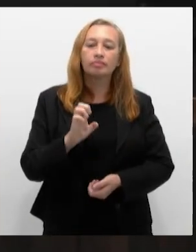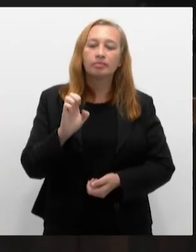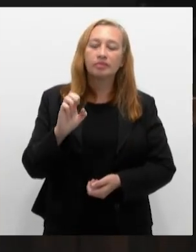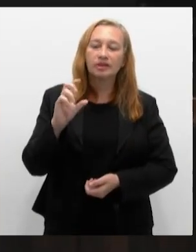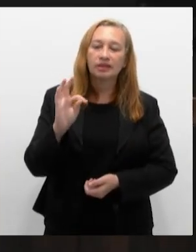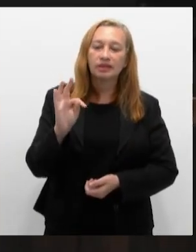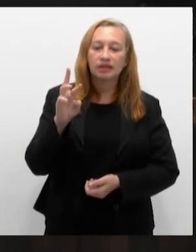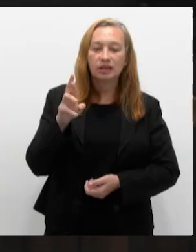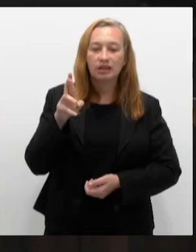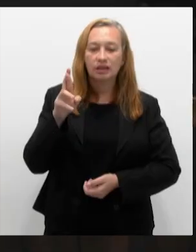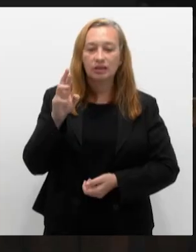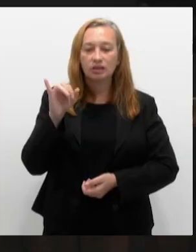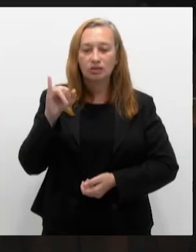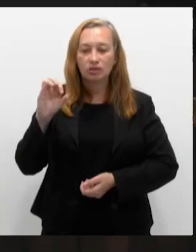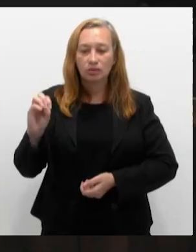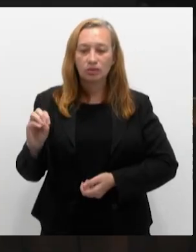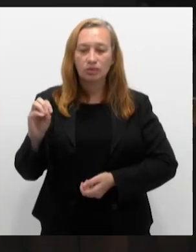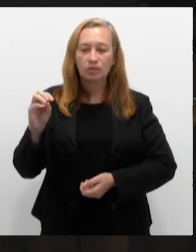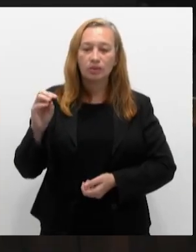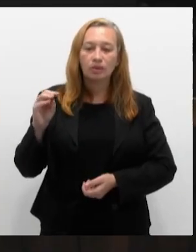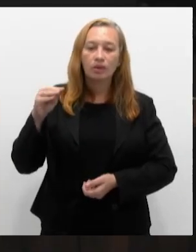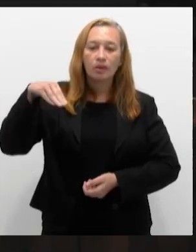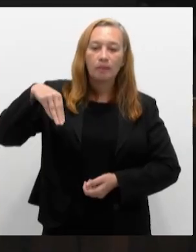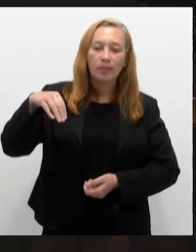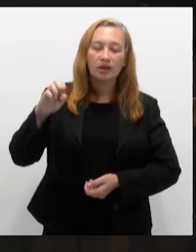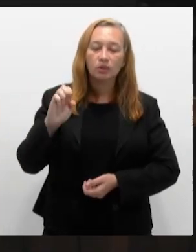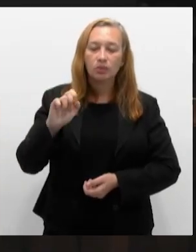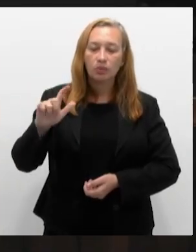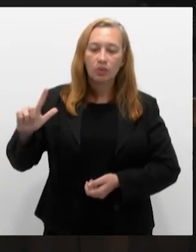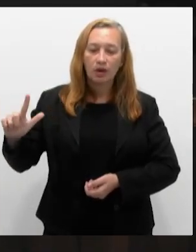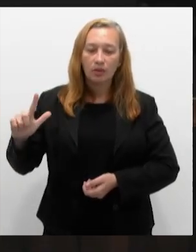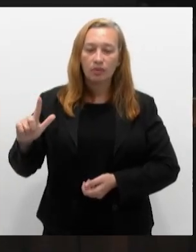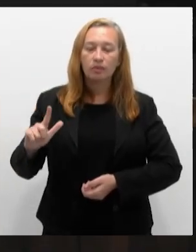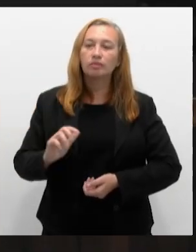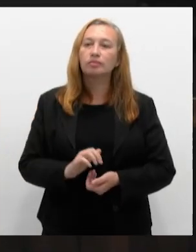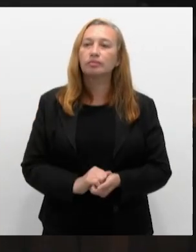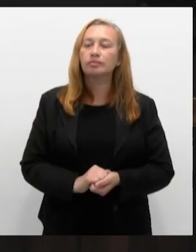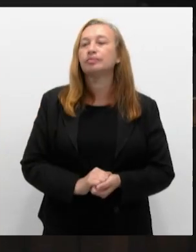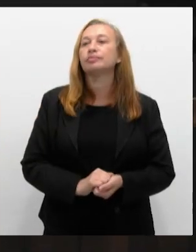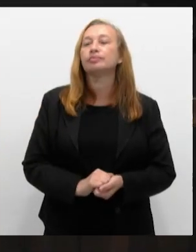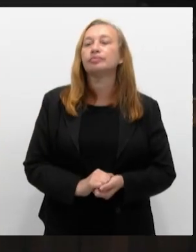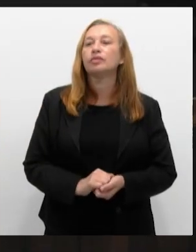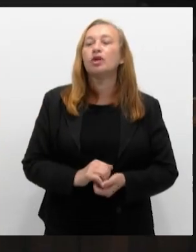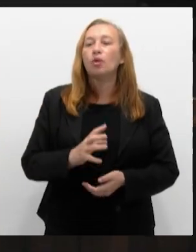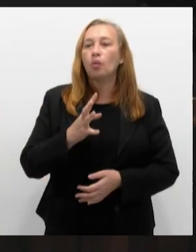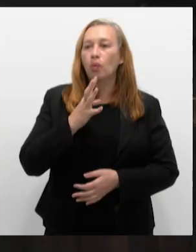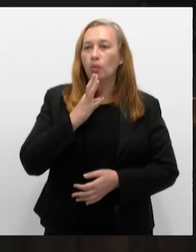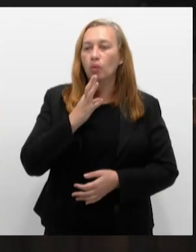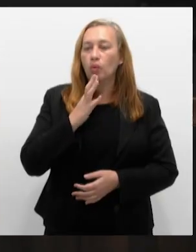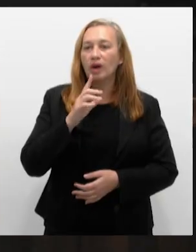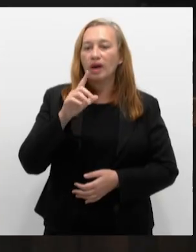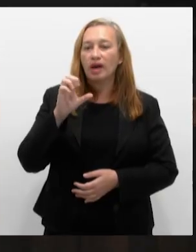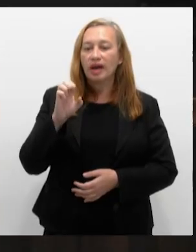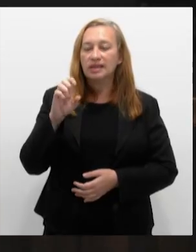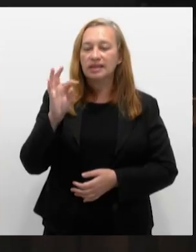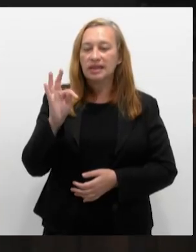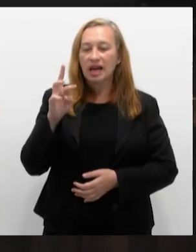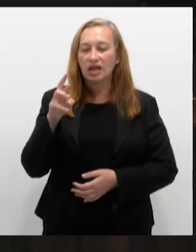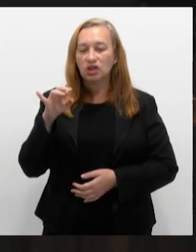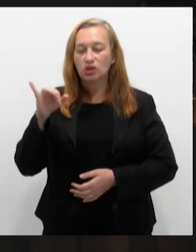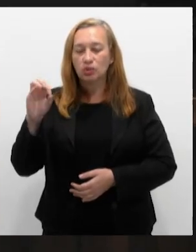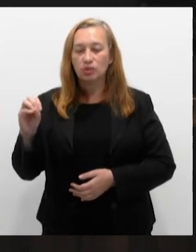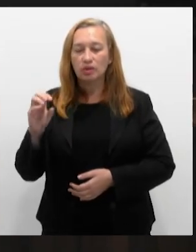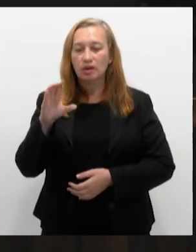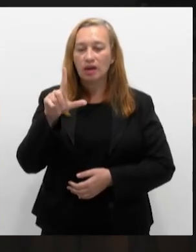Manuel Schwartz, conhecido como Estádio de Laranjeiras. Parecer da Comissão de Constituição e Justiça pela Juridicidade